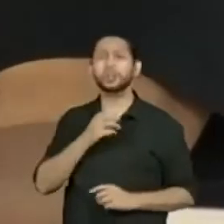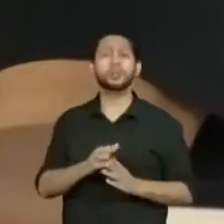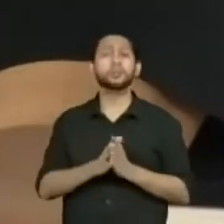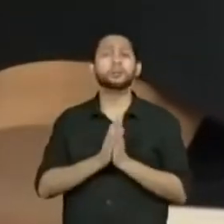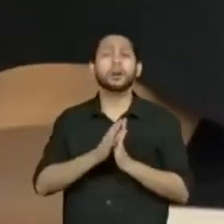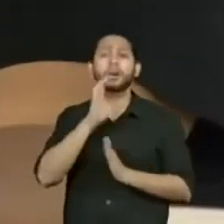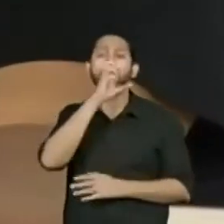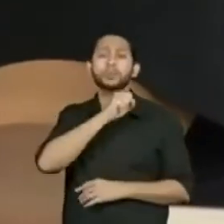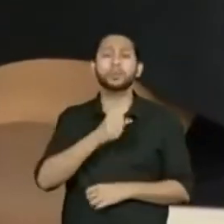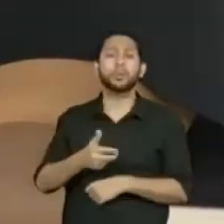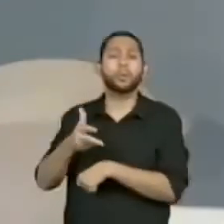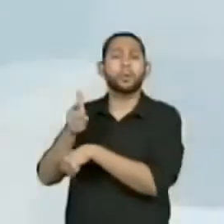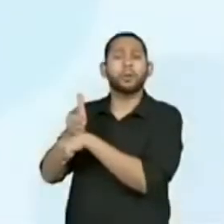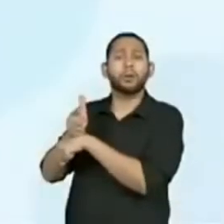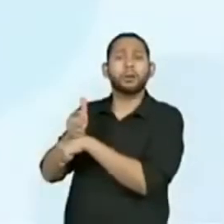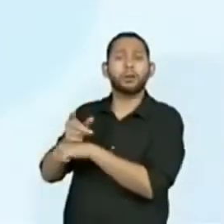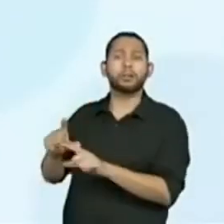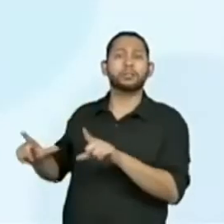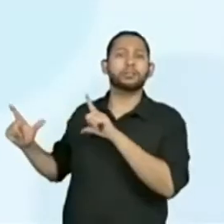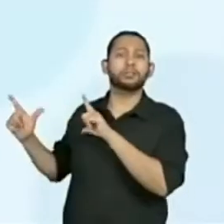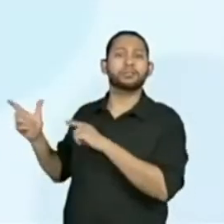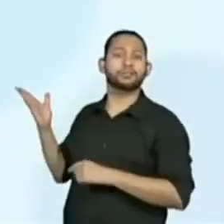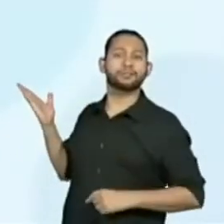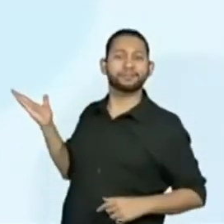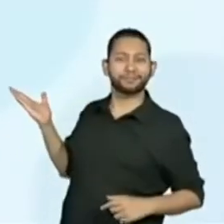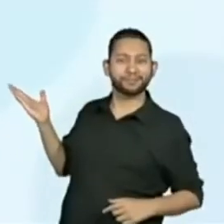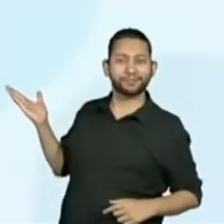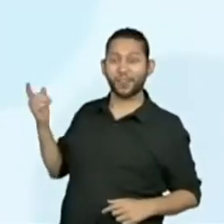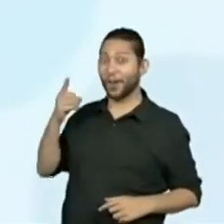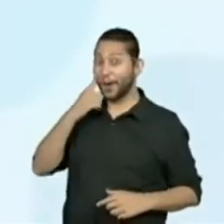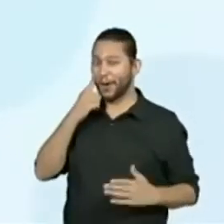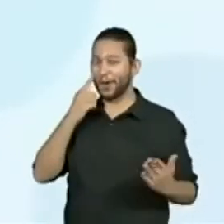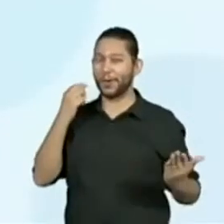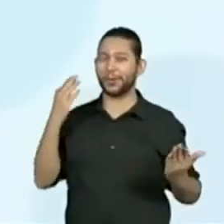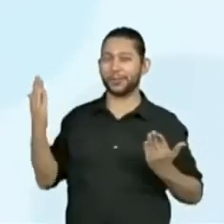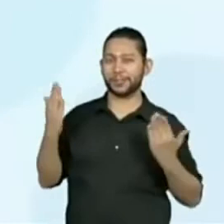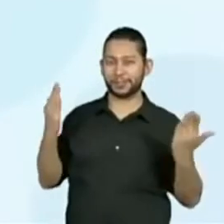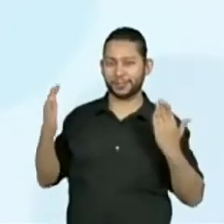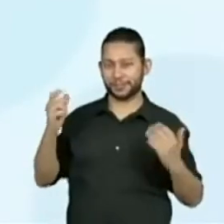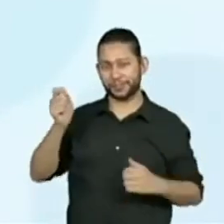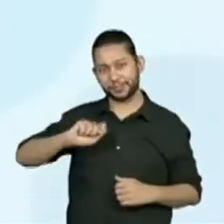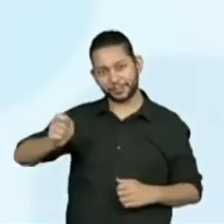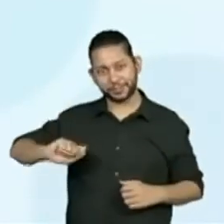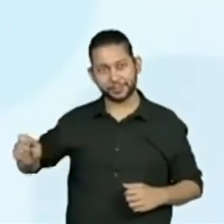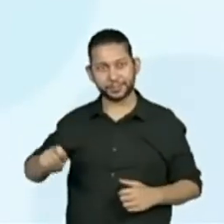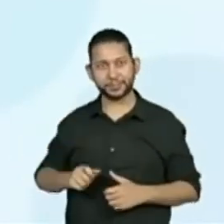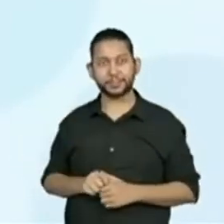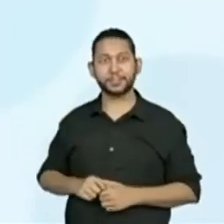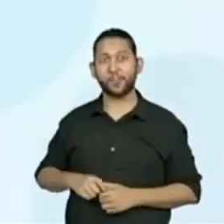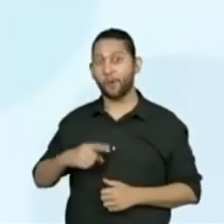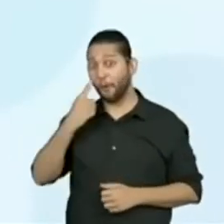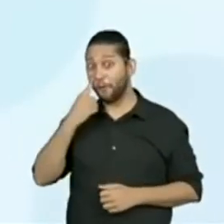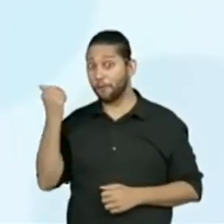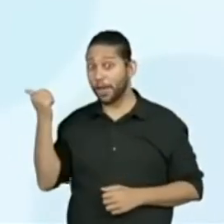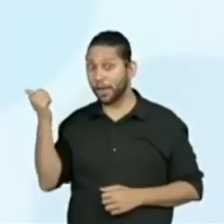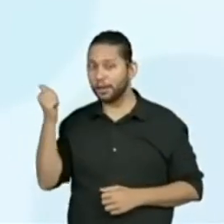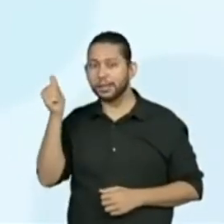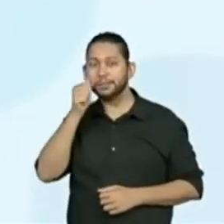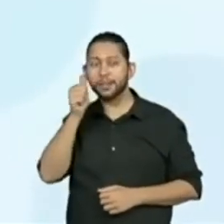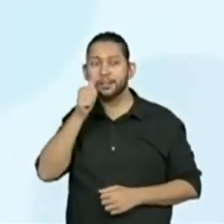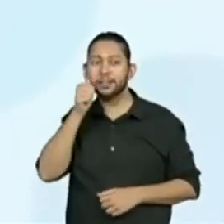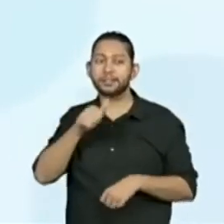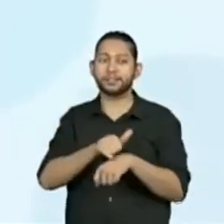para o oráculo, só colocar a telinha de novo para a gente, só para fazer uma observação aqui. Olha aqui a maneira que ela viu de